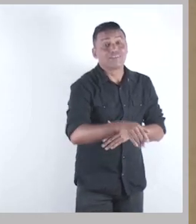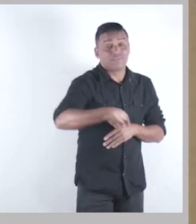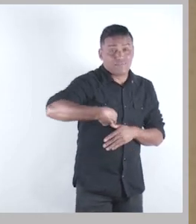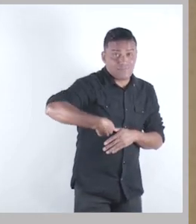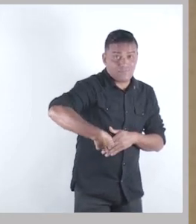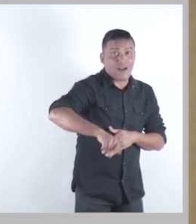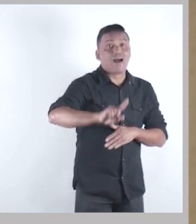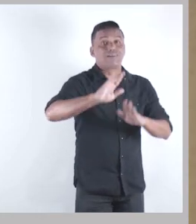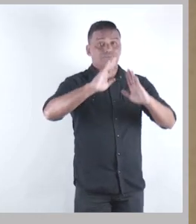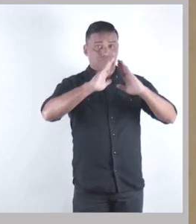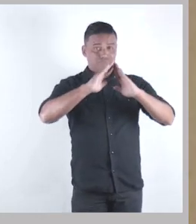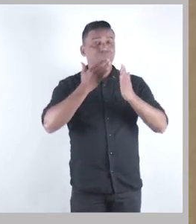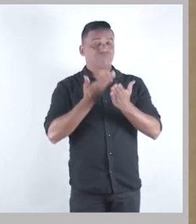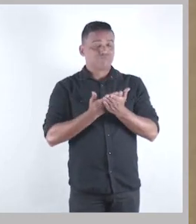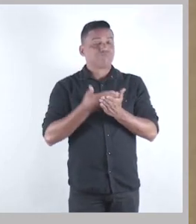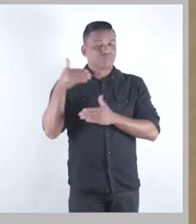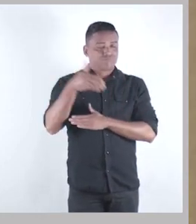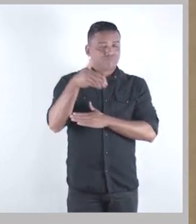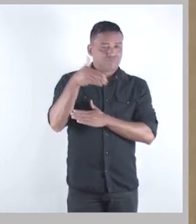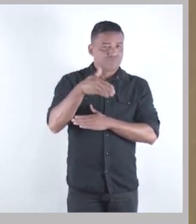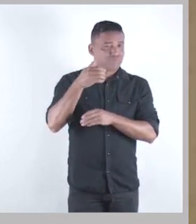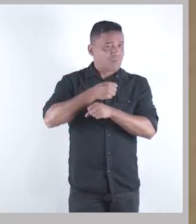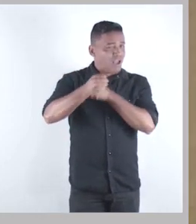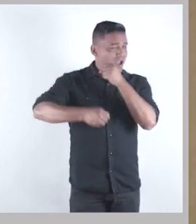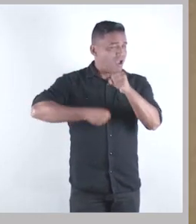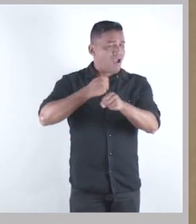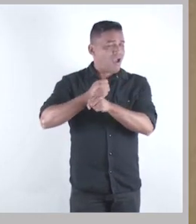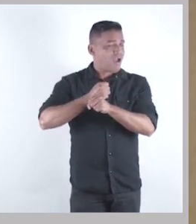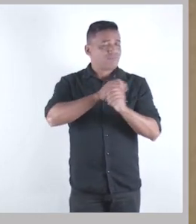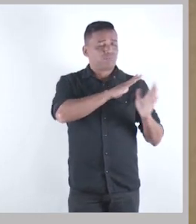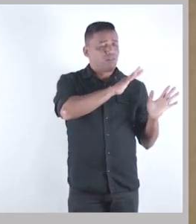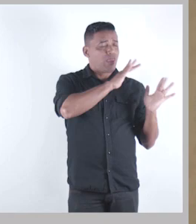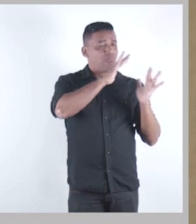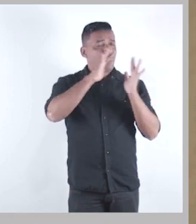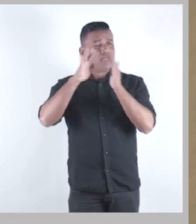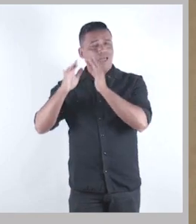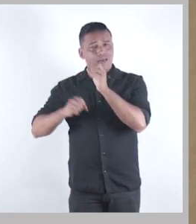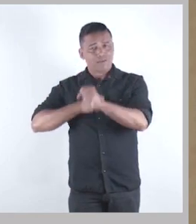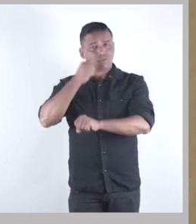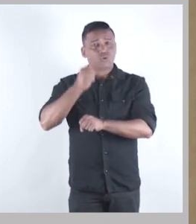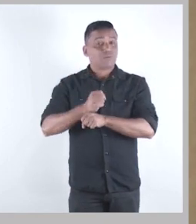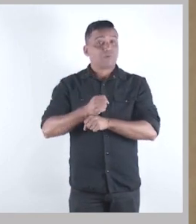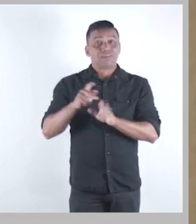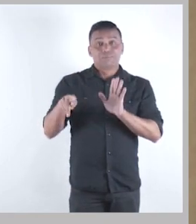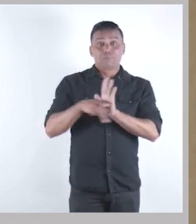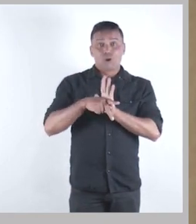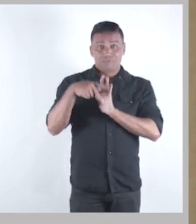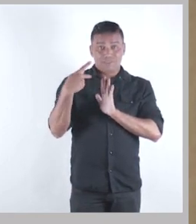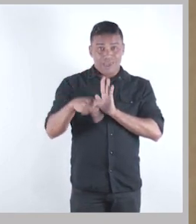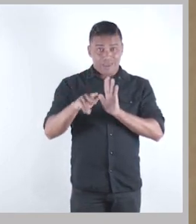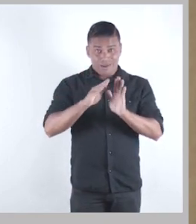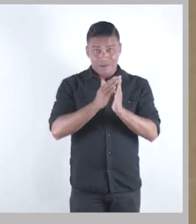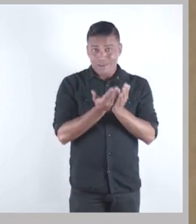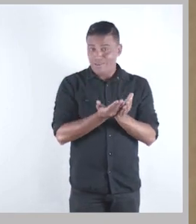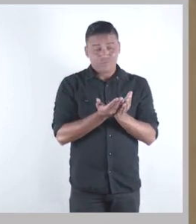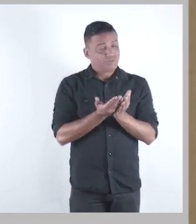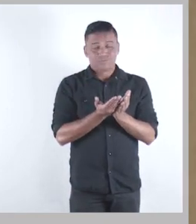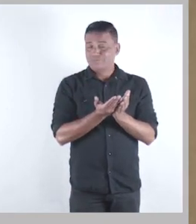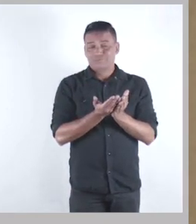facto, frequentam o ano todo, mas durante o ano todo não têm um livro escolar próprio, porque a família não tem como